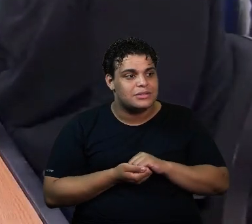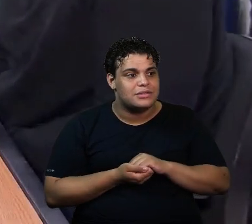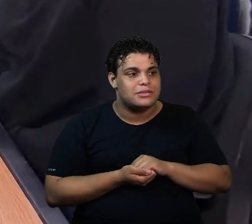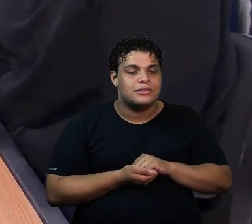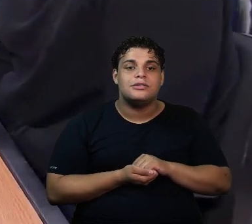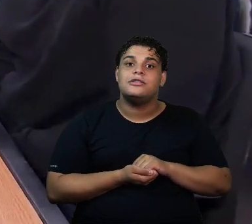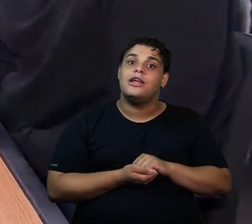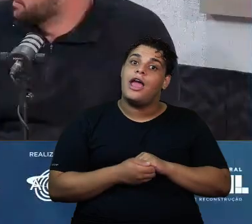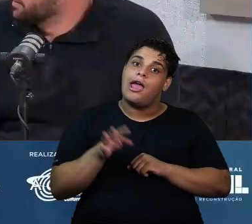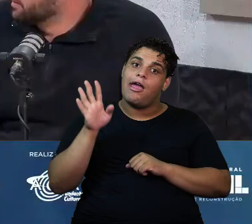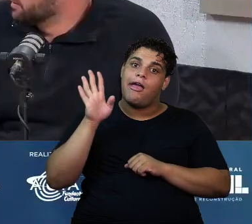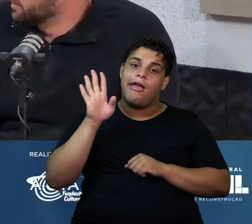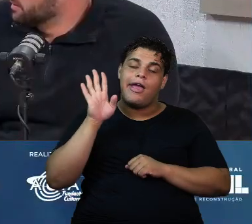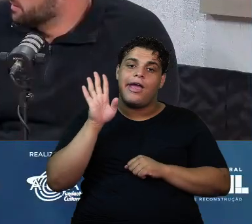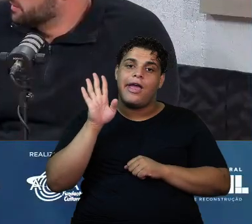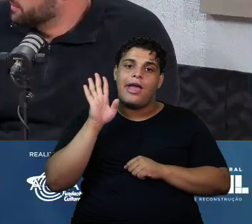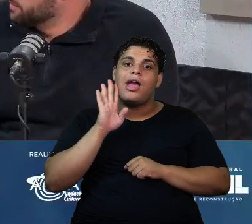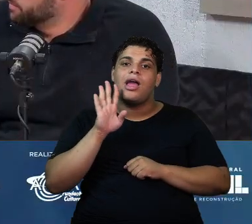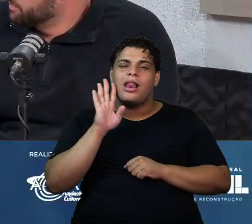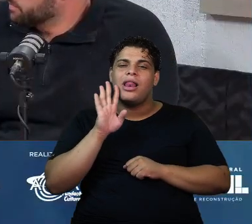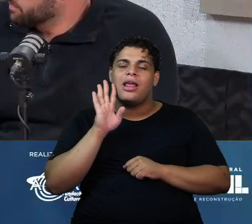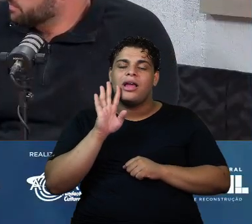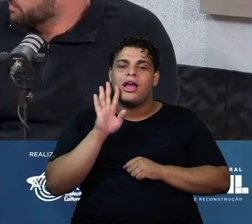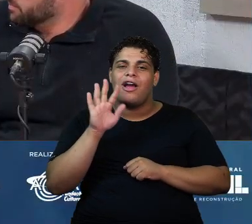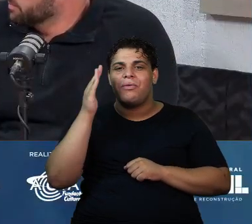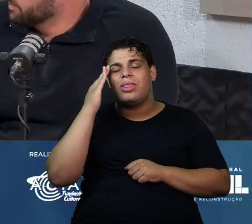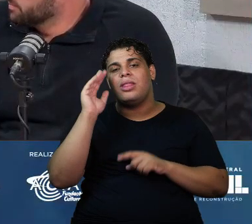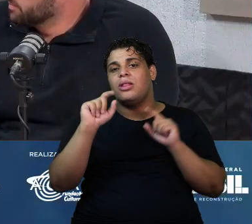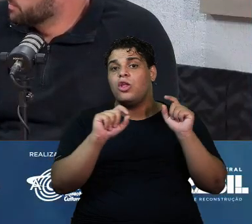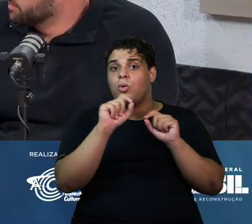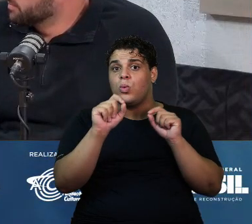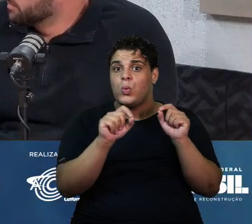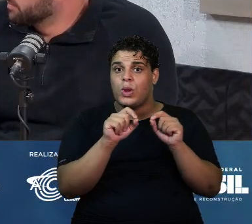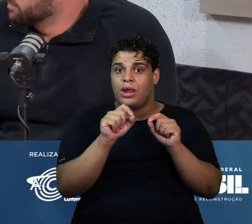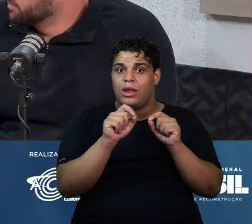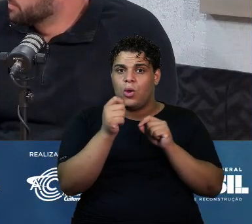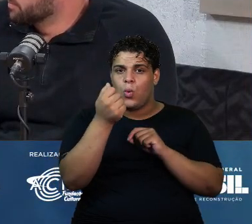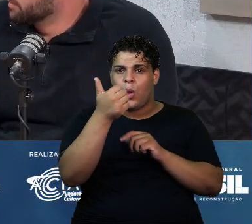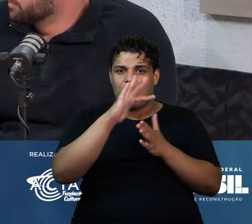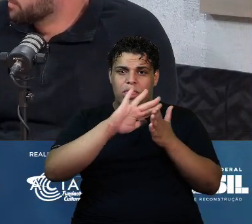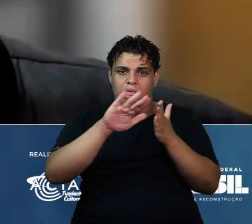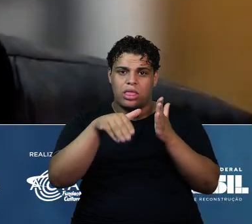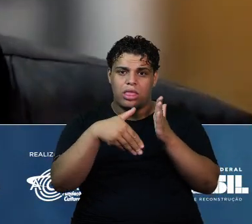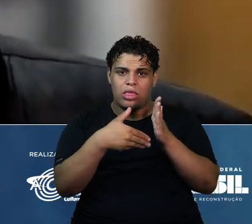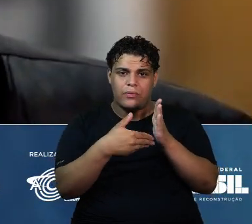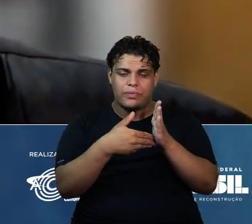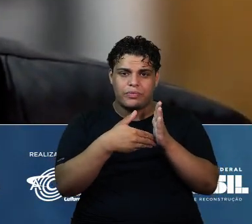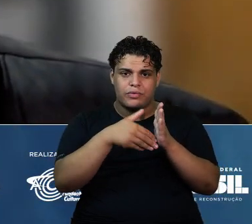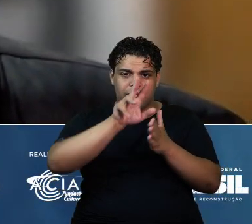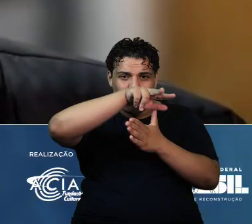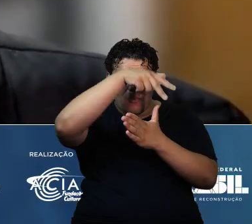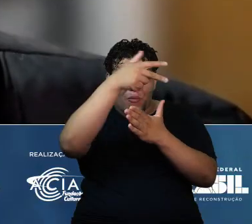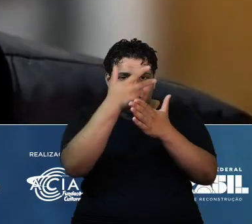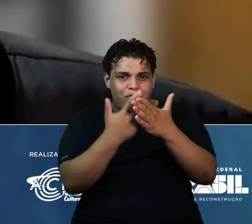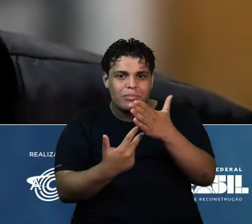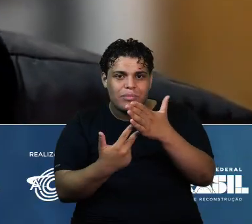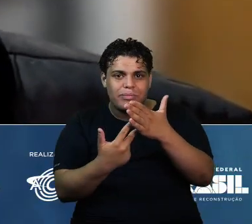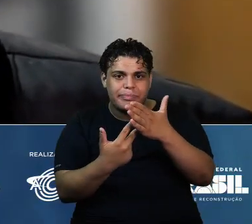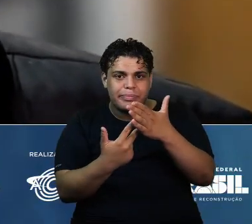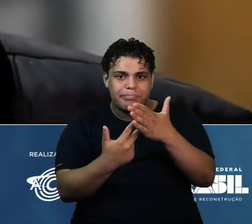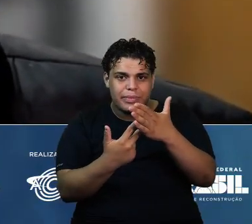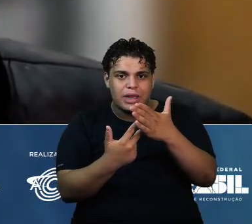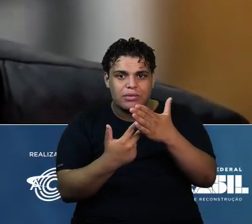é uma coisa que é importante, que a maioria dos afogamentos de crianças de 0 até 9 anos acontece dentro de